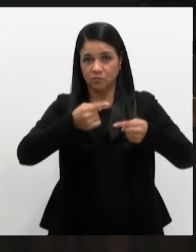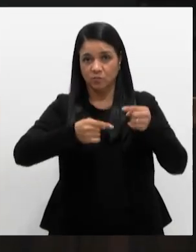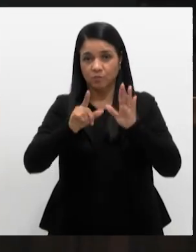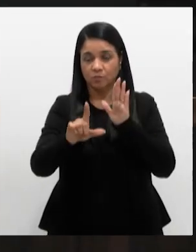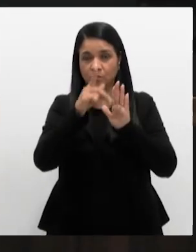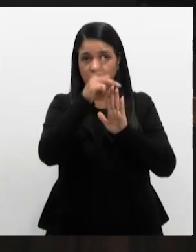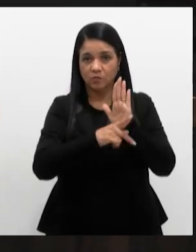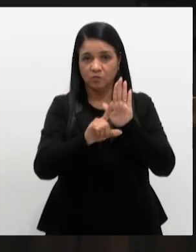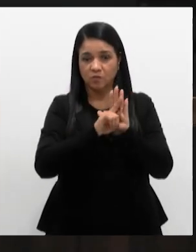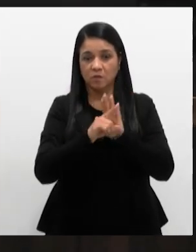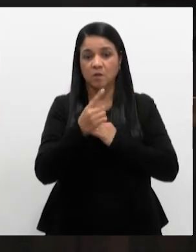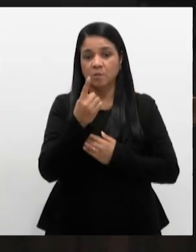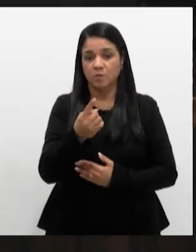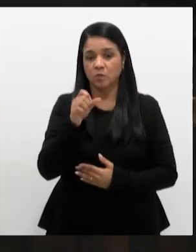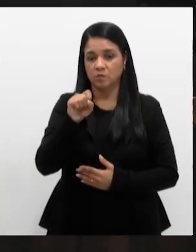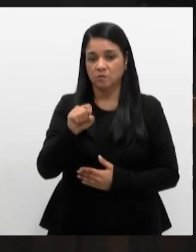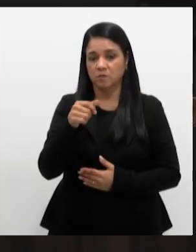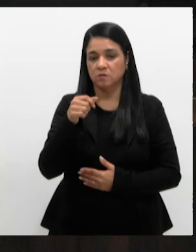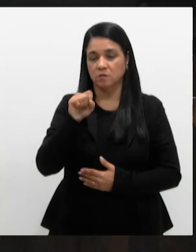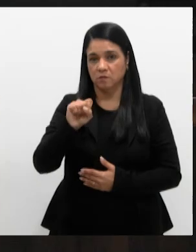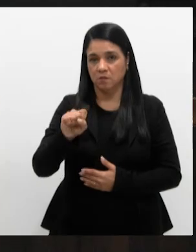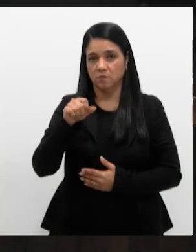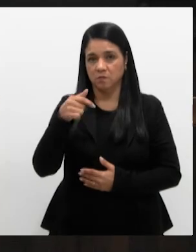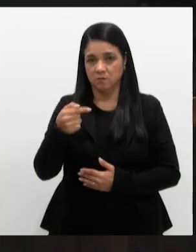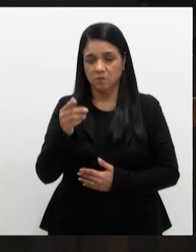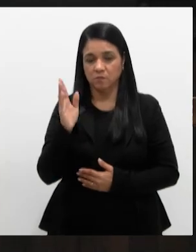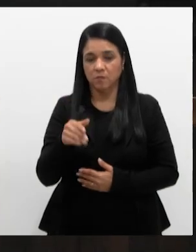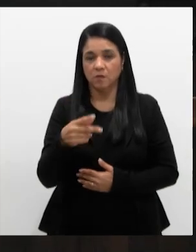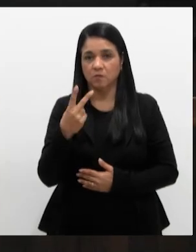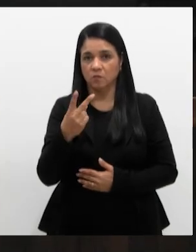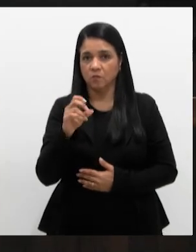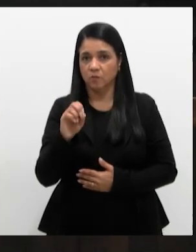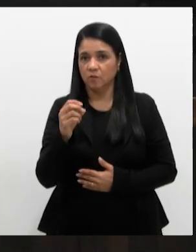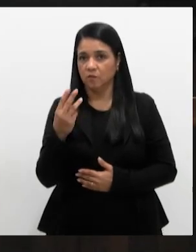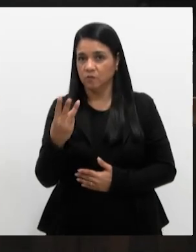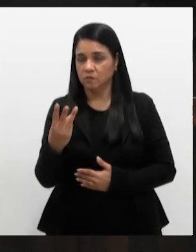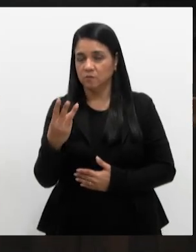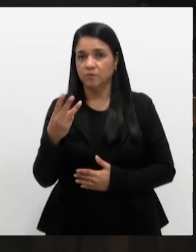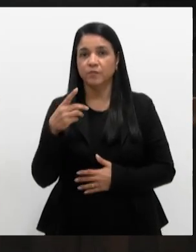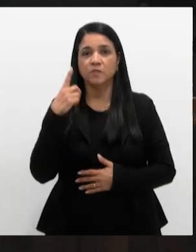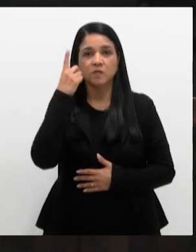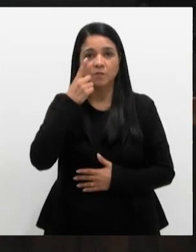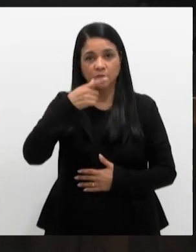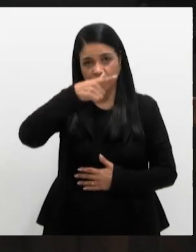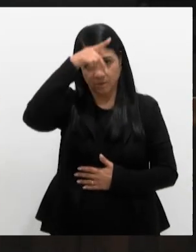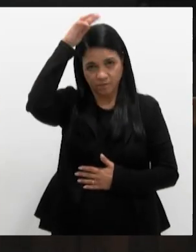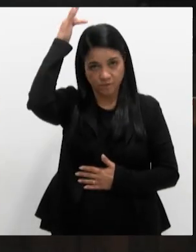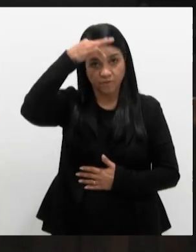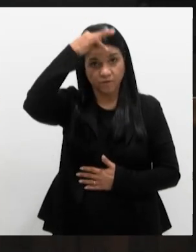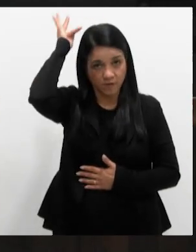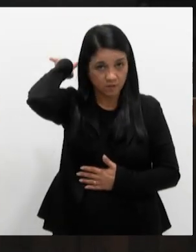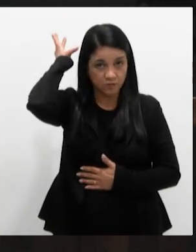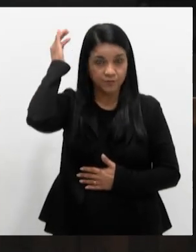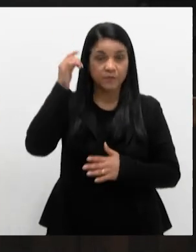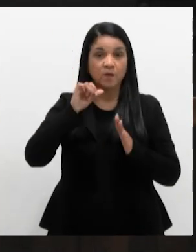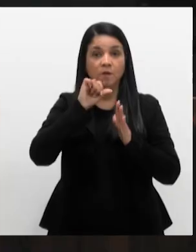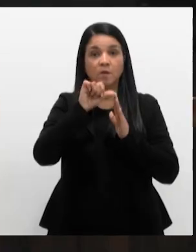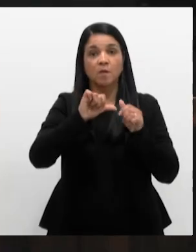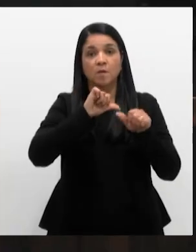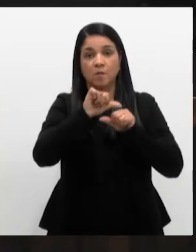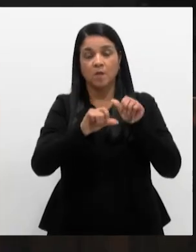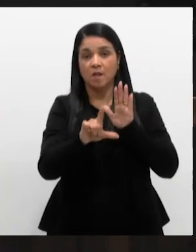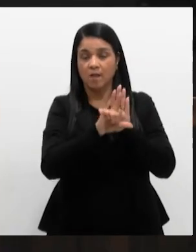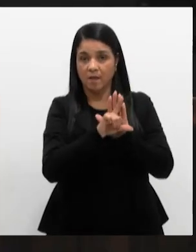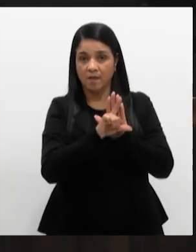número 1887 de 2023, de autoria do deputado Fred Pacheco, que altera a lei estadual